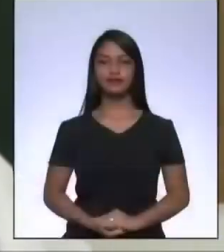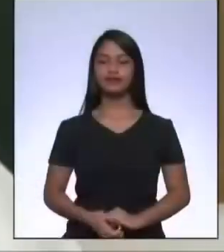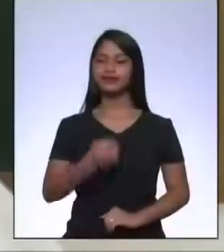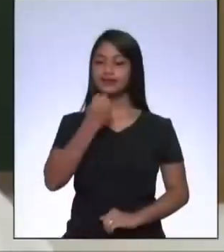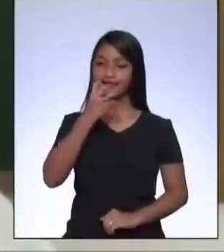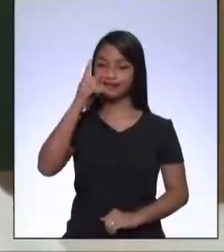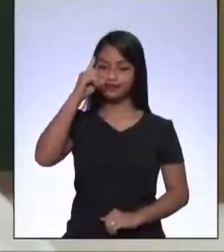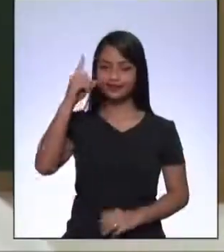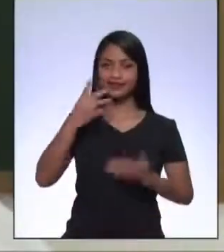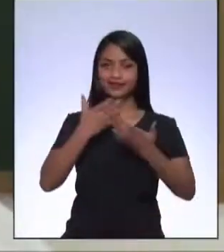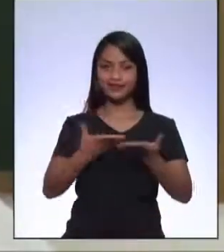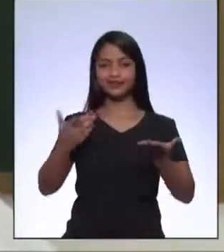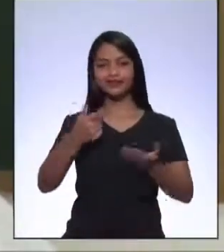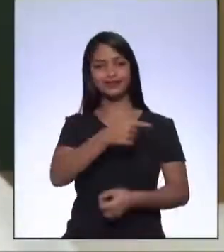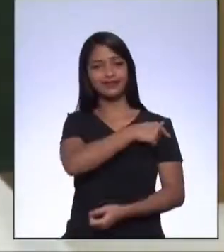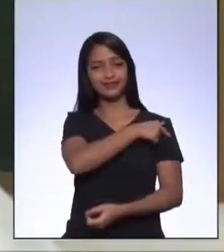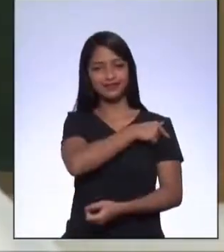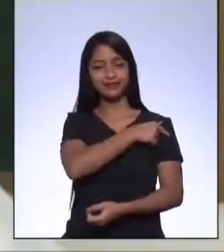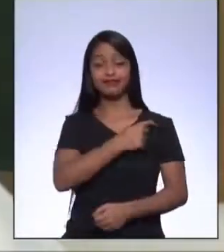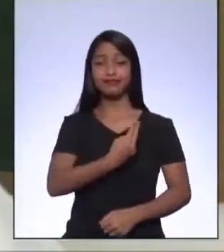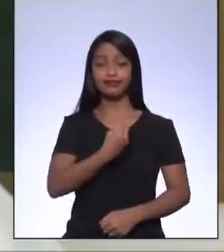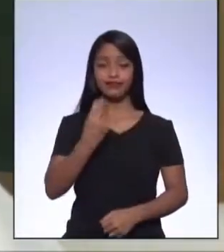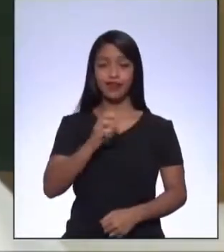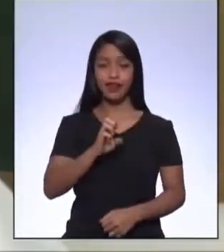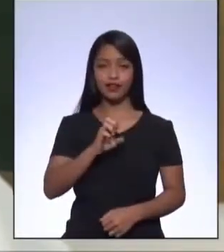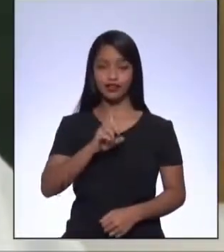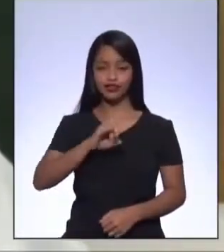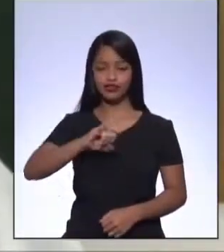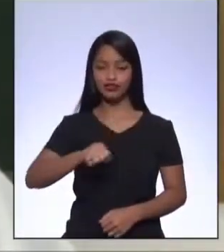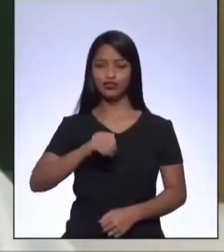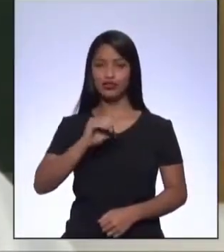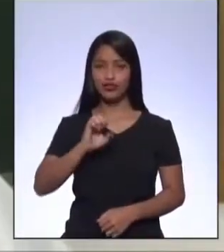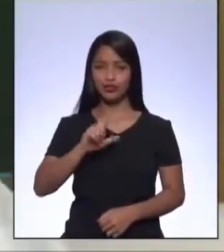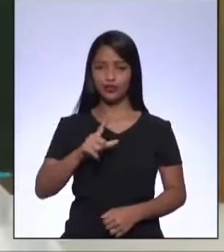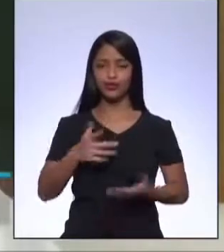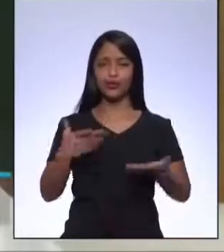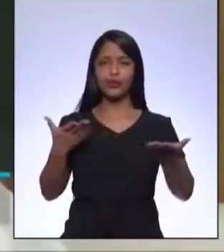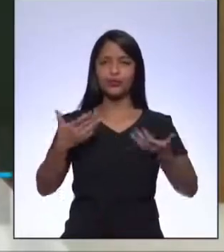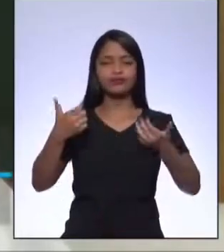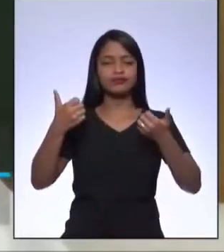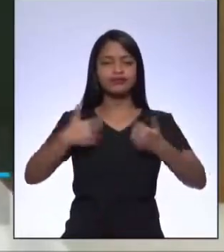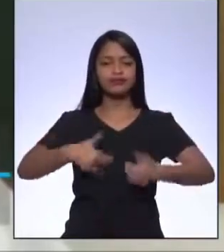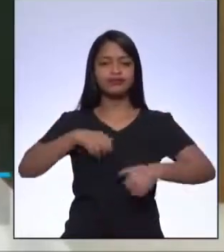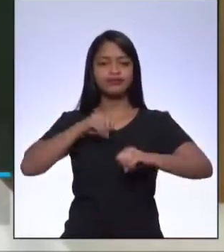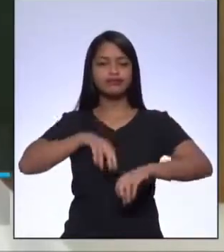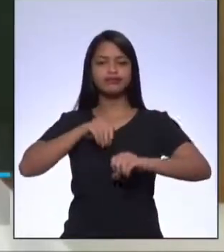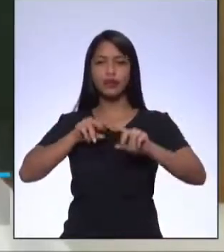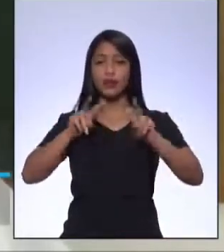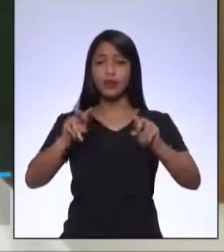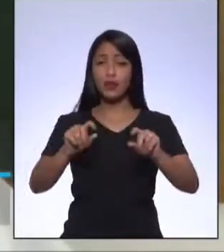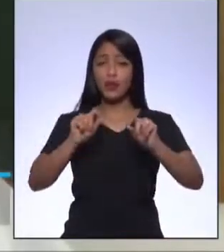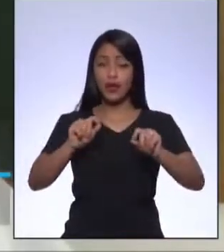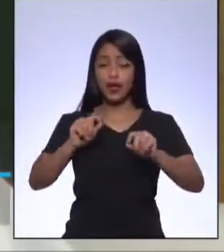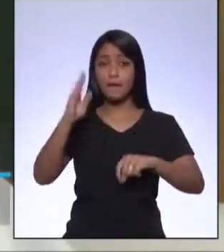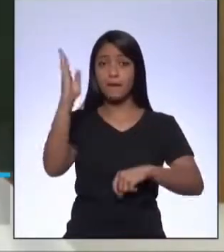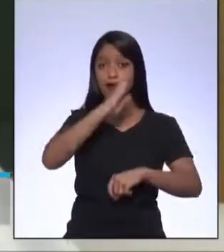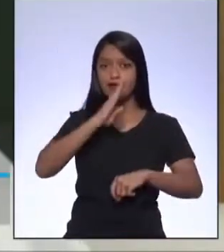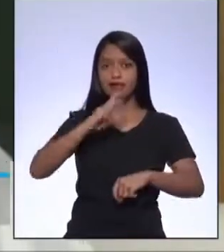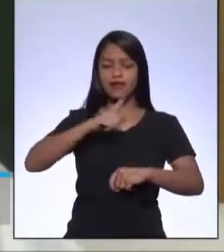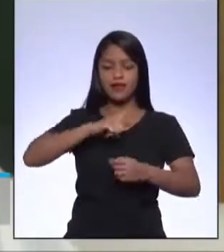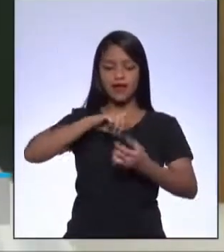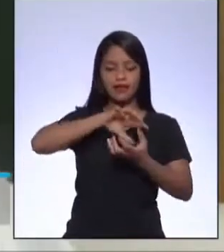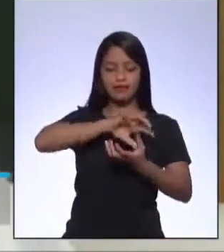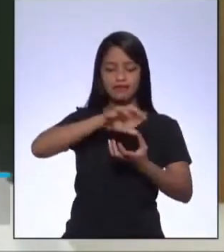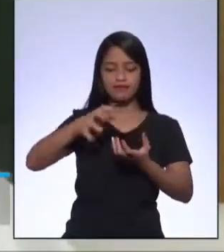Bom dia, sétimo ano. Eu sou o professor Ed Joel, e hoje a gente vai falar um pouquinho sobre ecossistemas